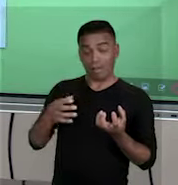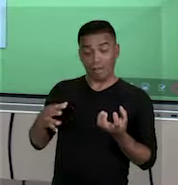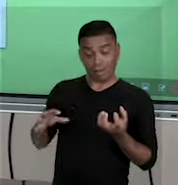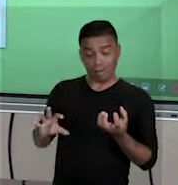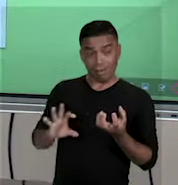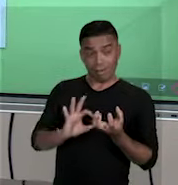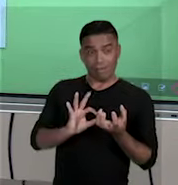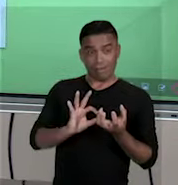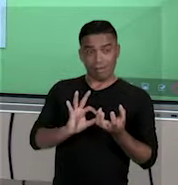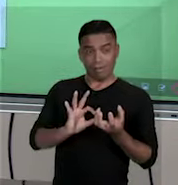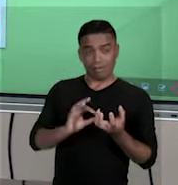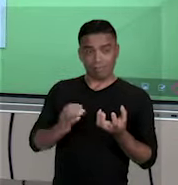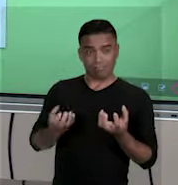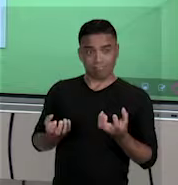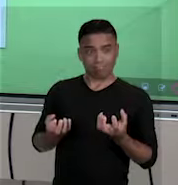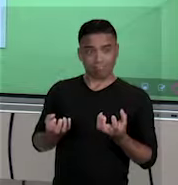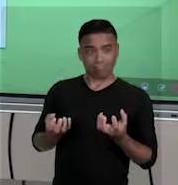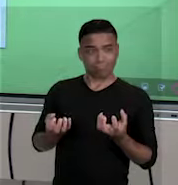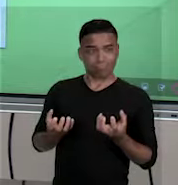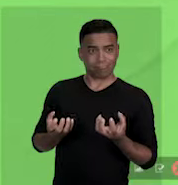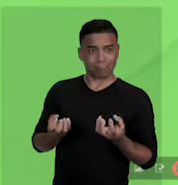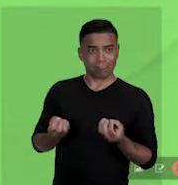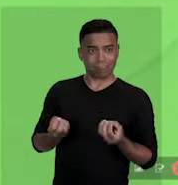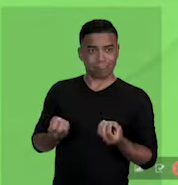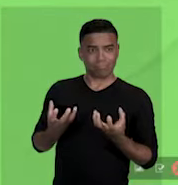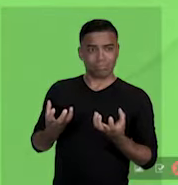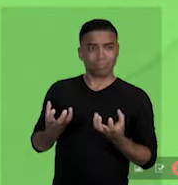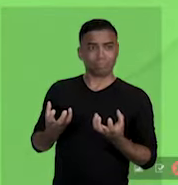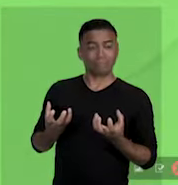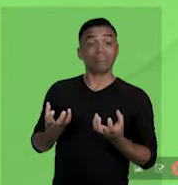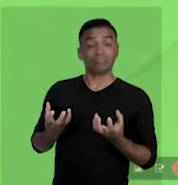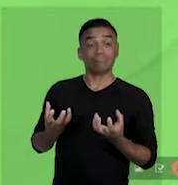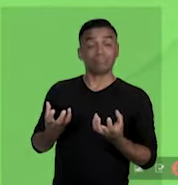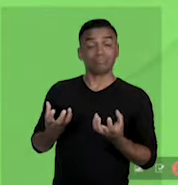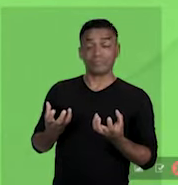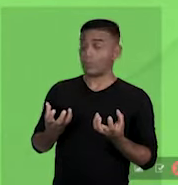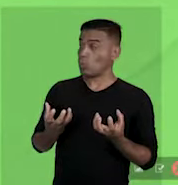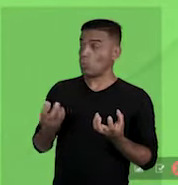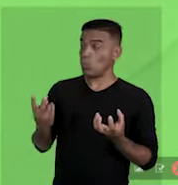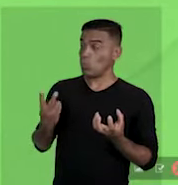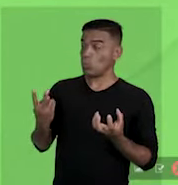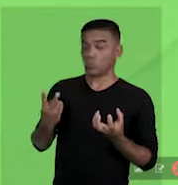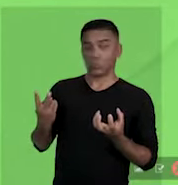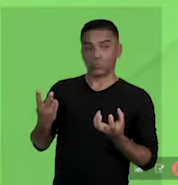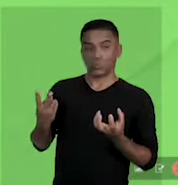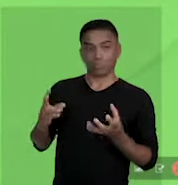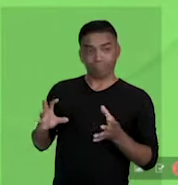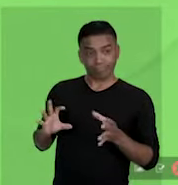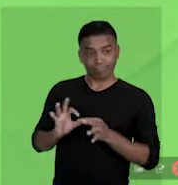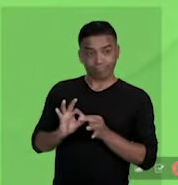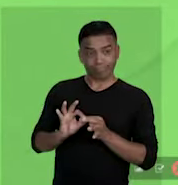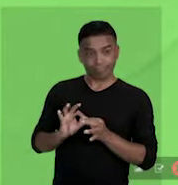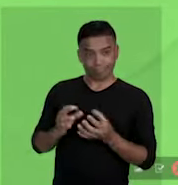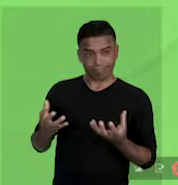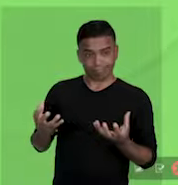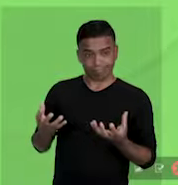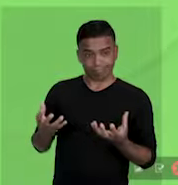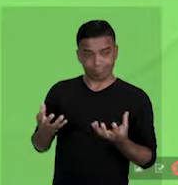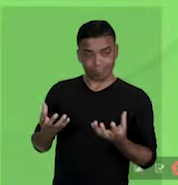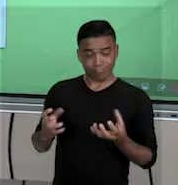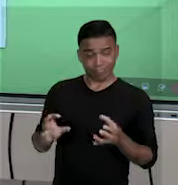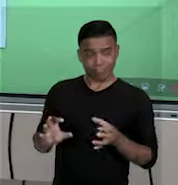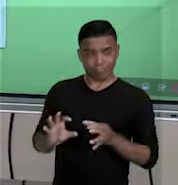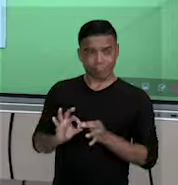conexão entre essa primeira lâmpada e essa segunda. Esse fio que conecta aqui,